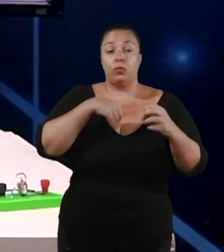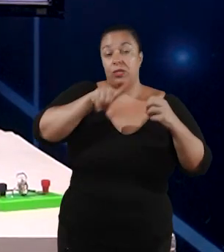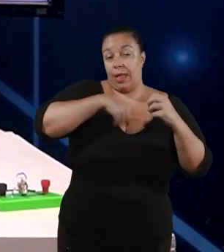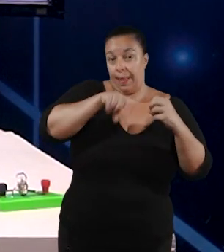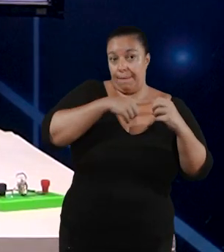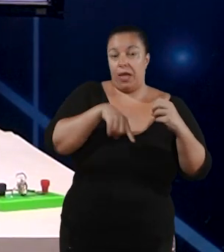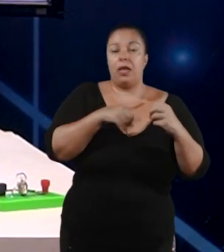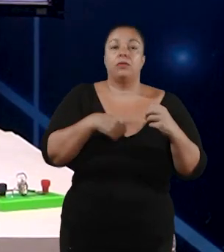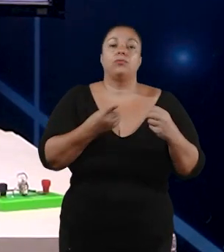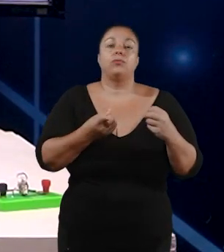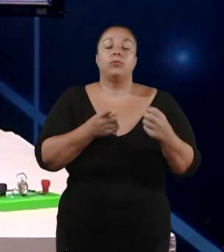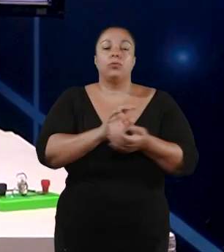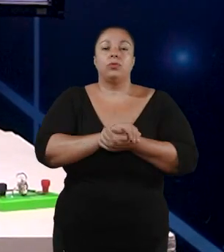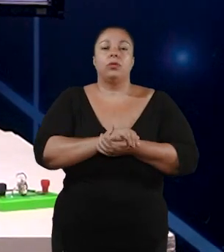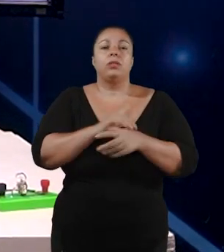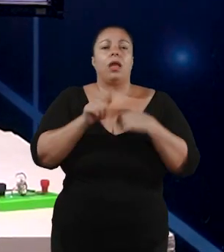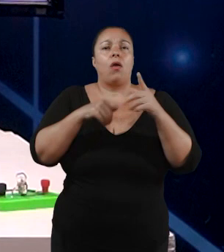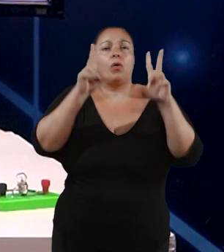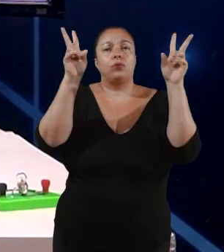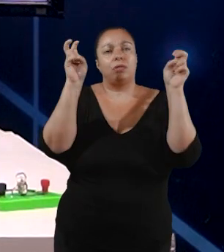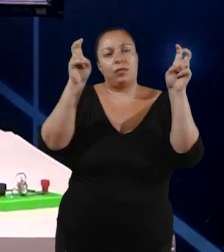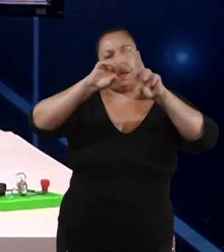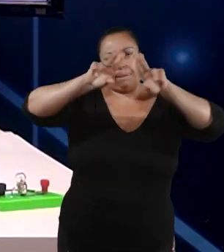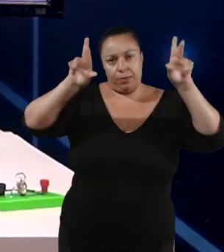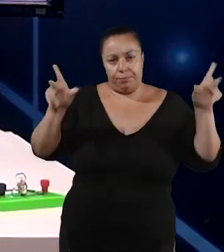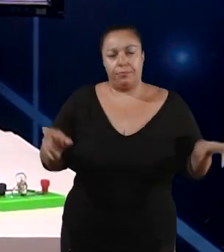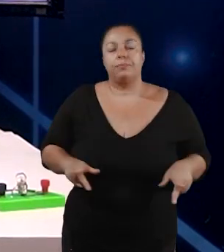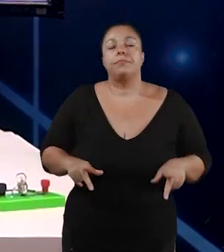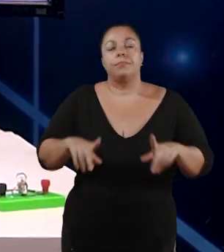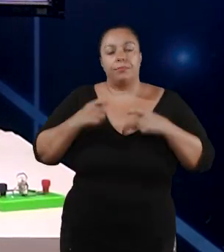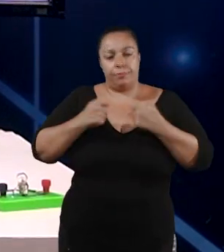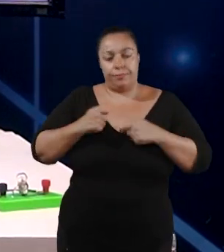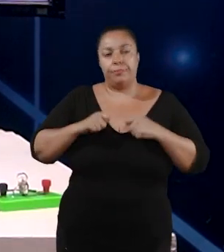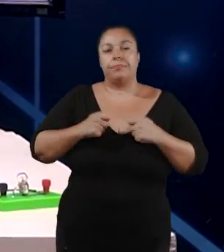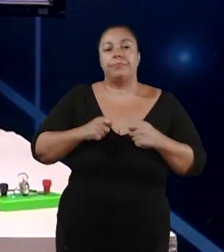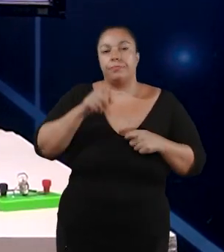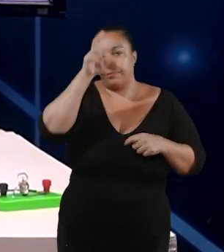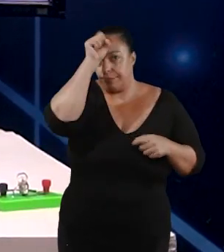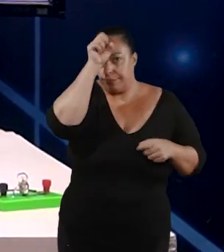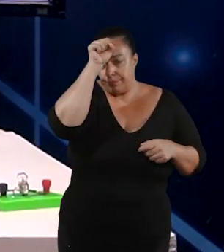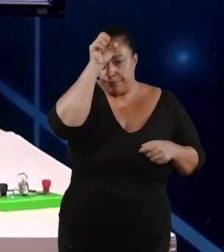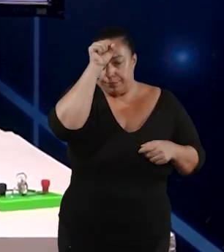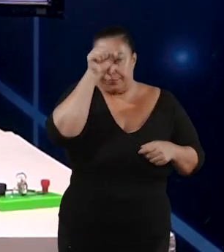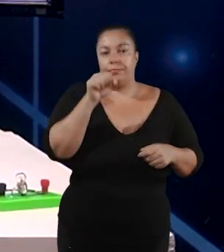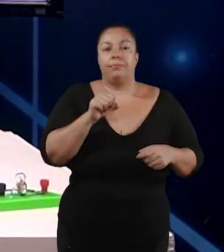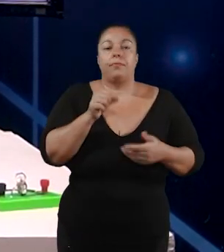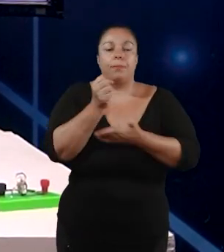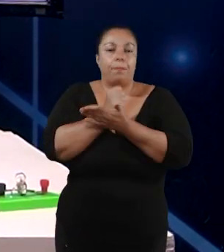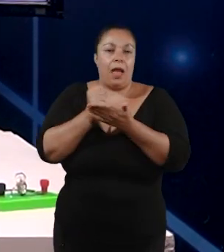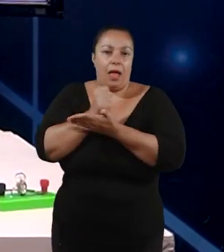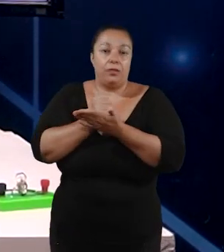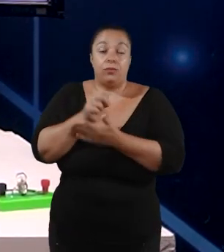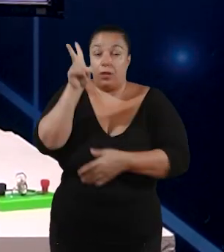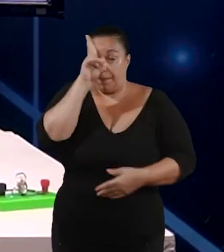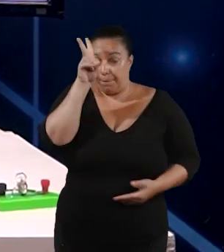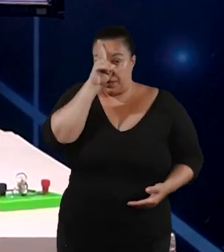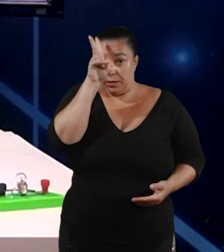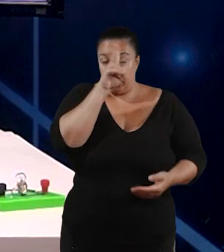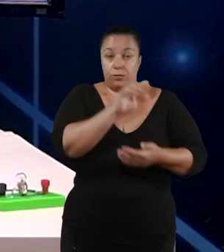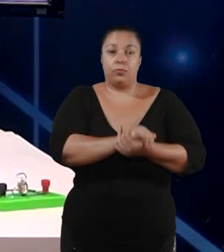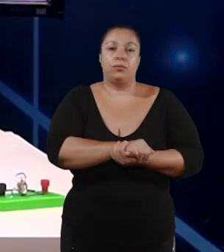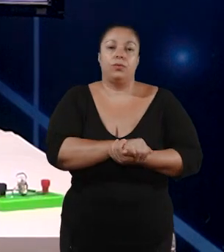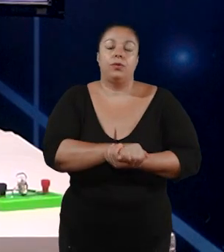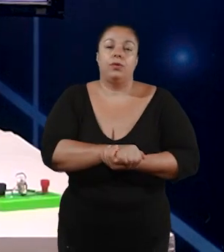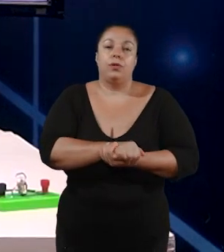aqui, voltímetro, amperímetro, nós vamos aprender a usar isso tudo aqui, tá? Eu quero passar para vocês o básico. Lembrando, lá